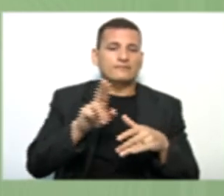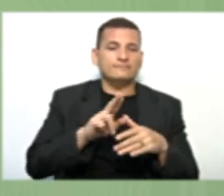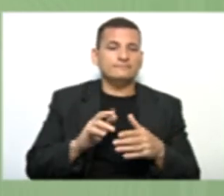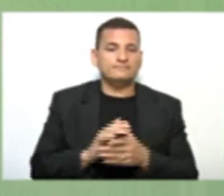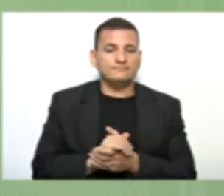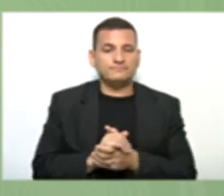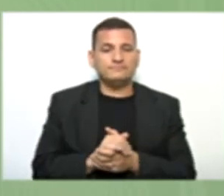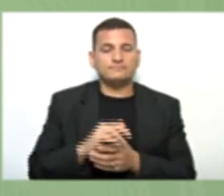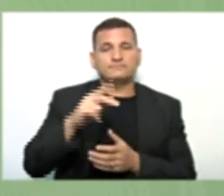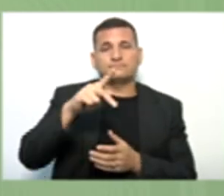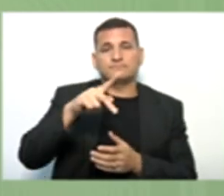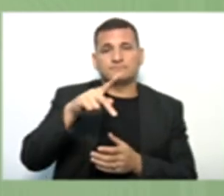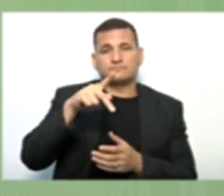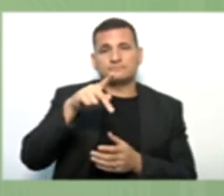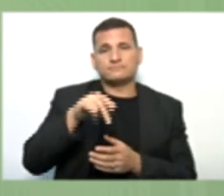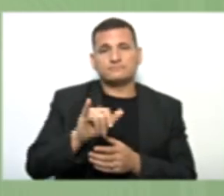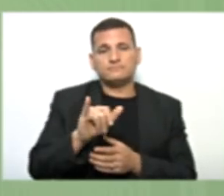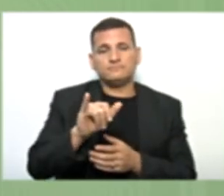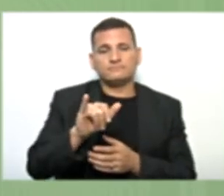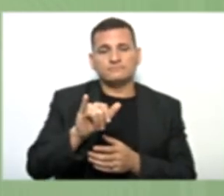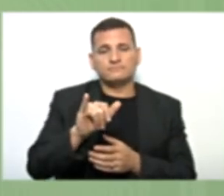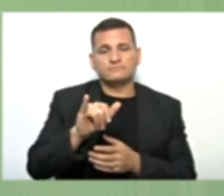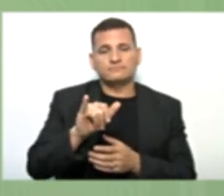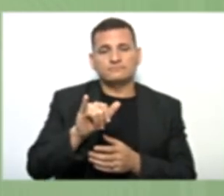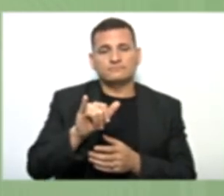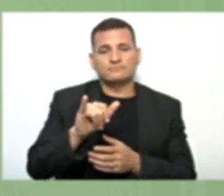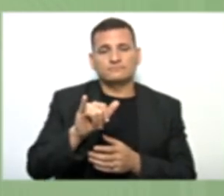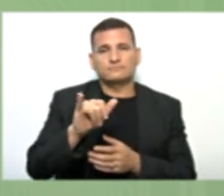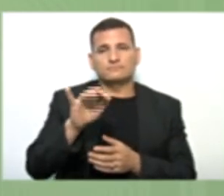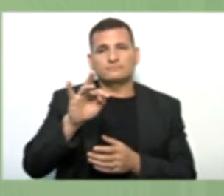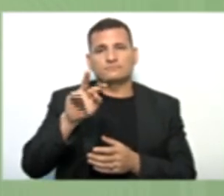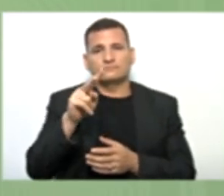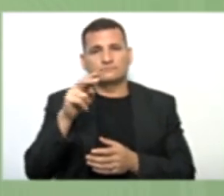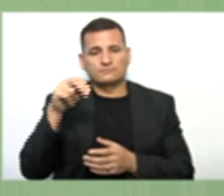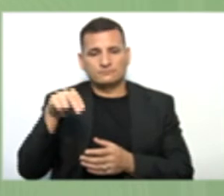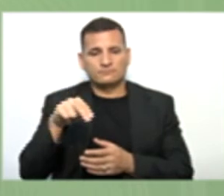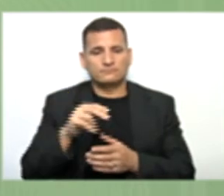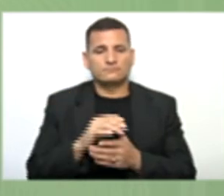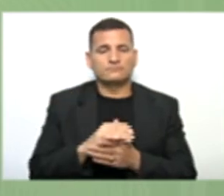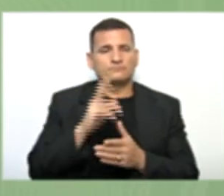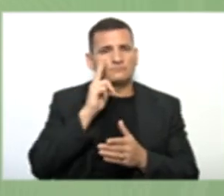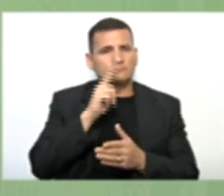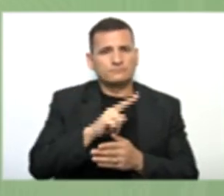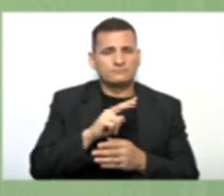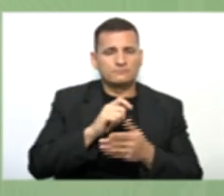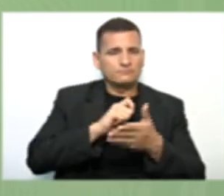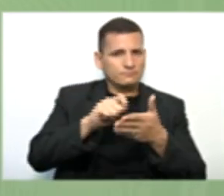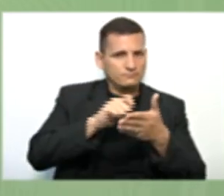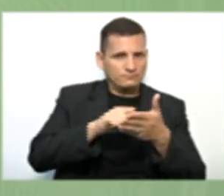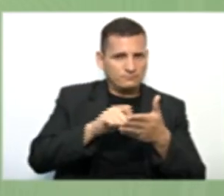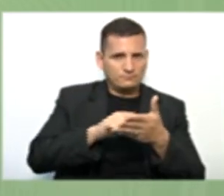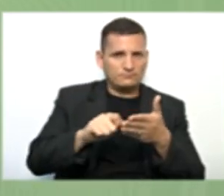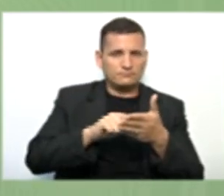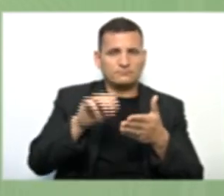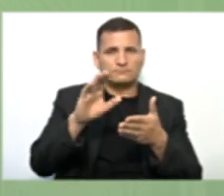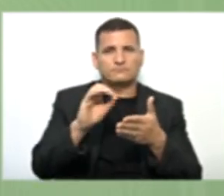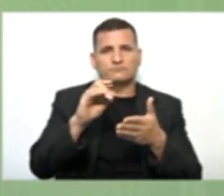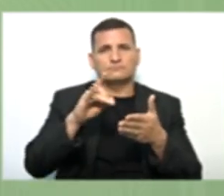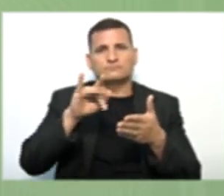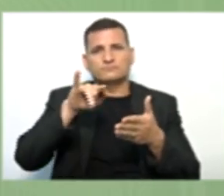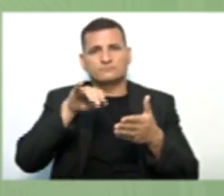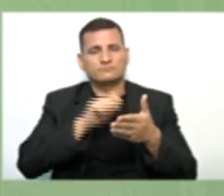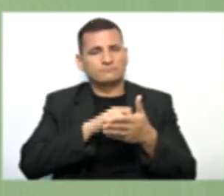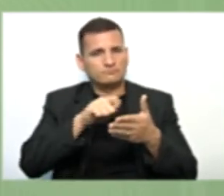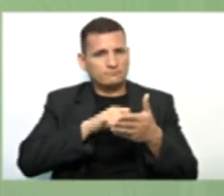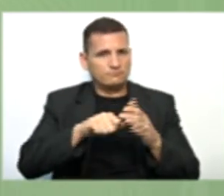Justamente em Python. A gente não vai ver muito agora essa parte em pseudocódigo, em código de forma escrita clara. Mas se você